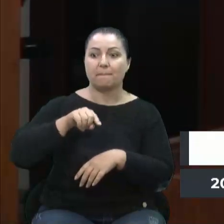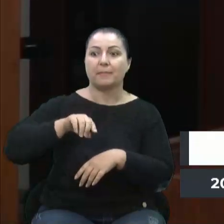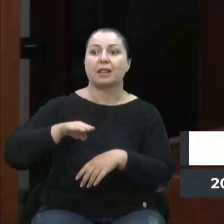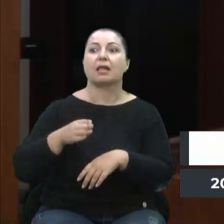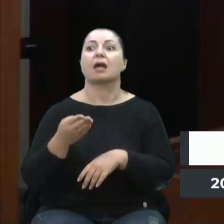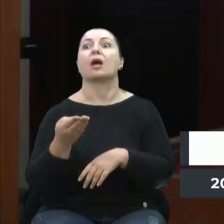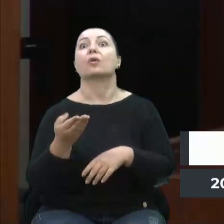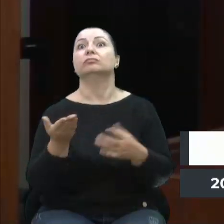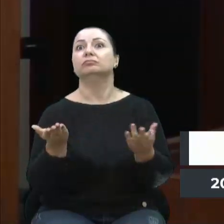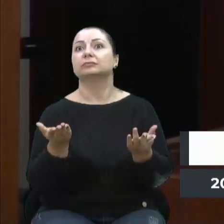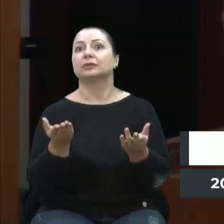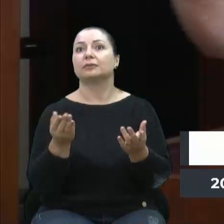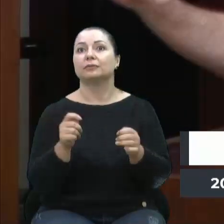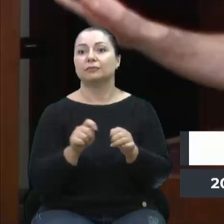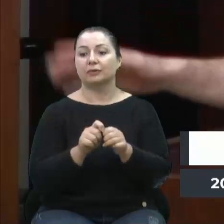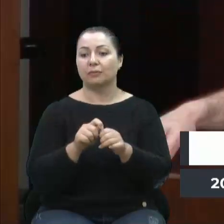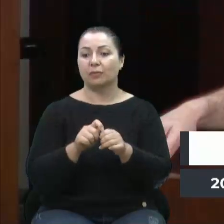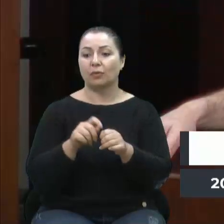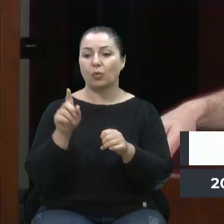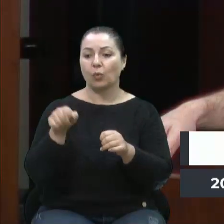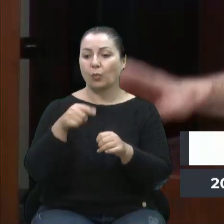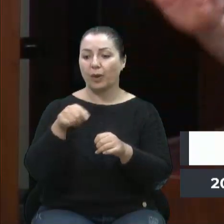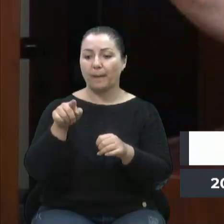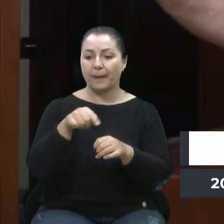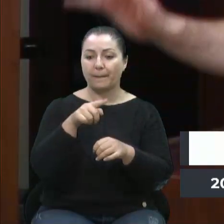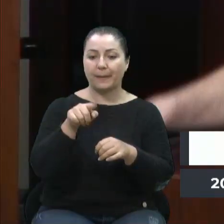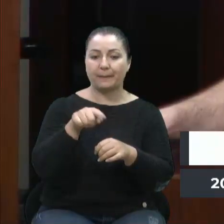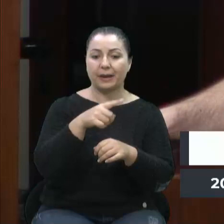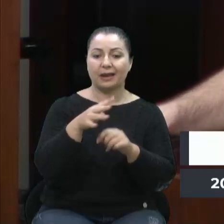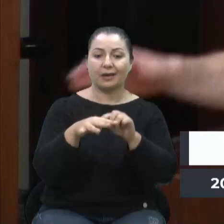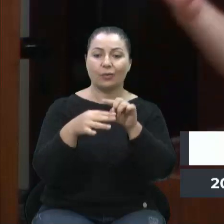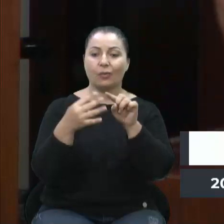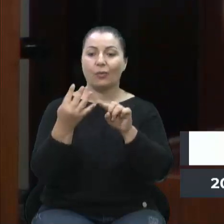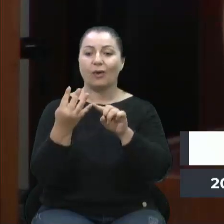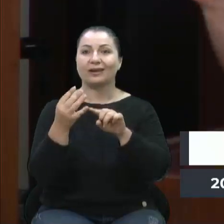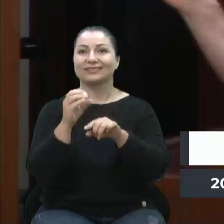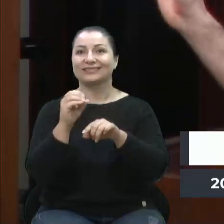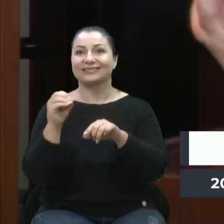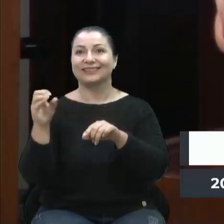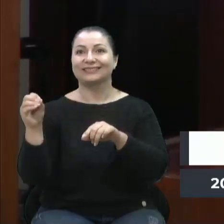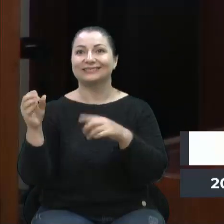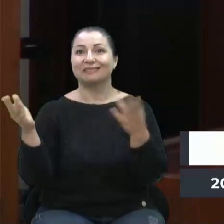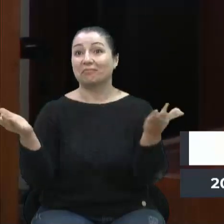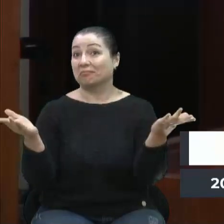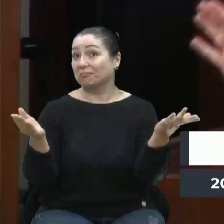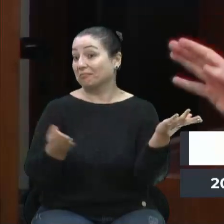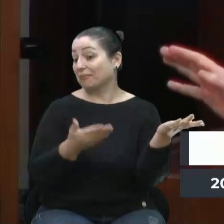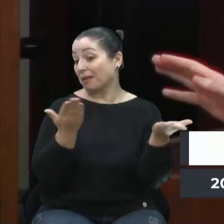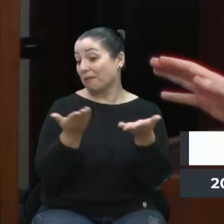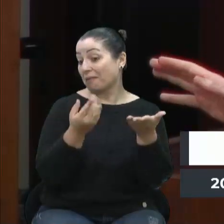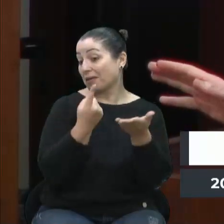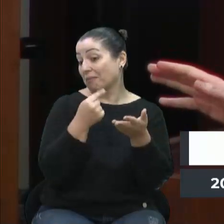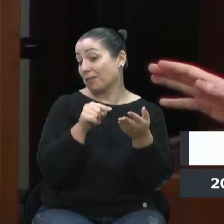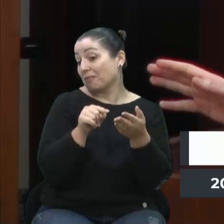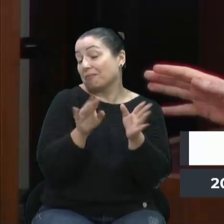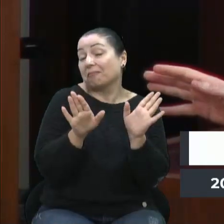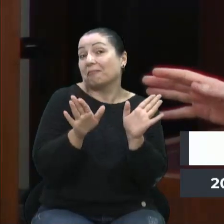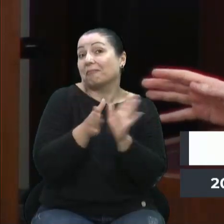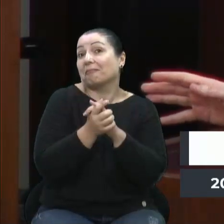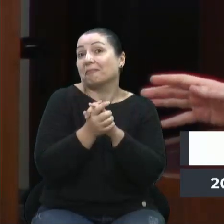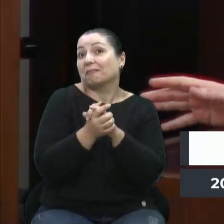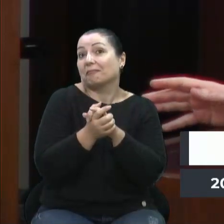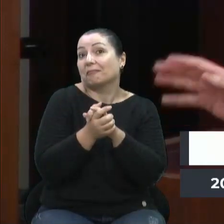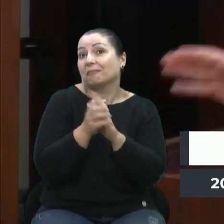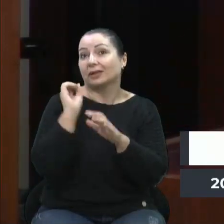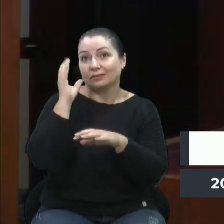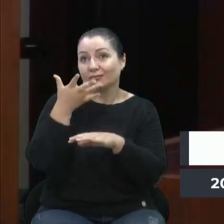resolver esse problema, vamos cortar 4 zeros e aí está resolvido. Custa R$1.000 agora um iPhone. Resolveu o